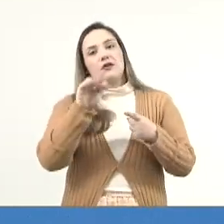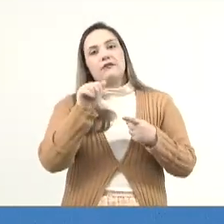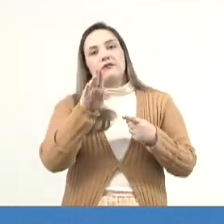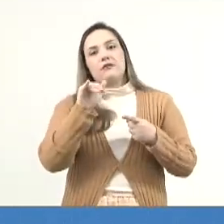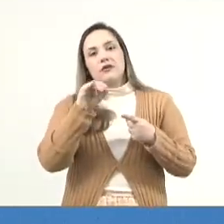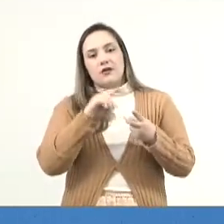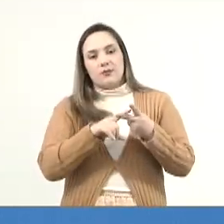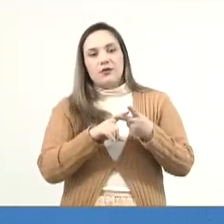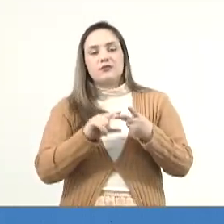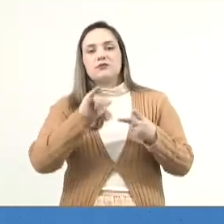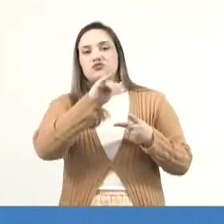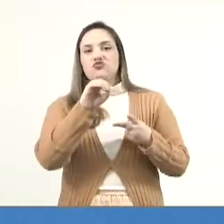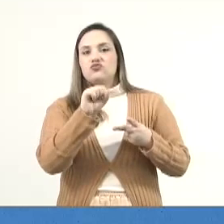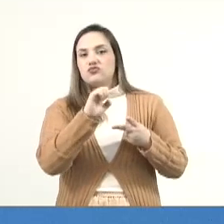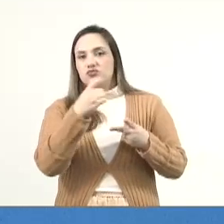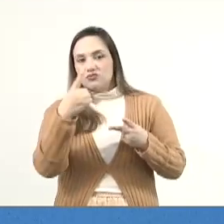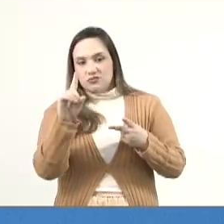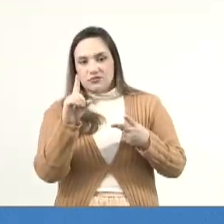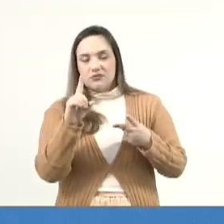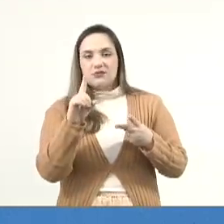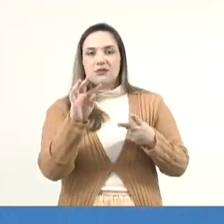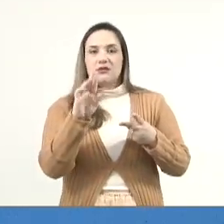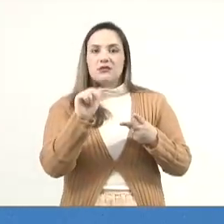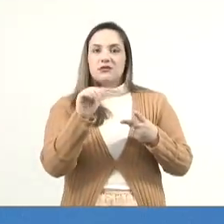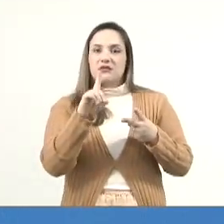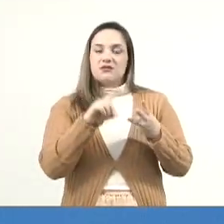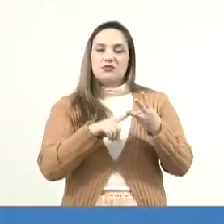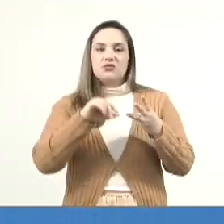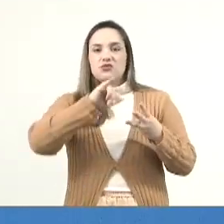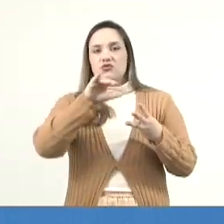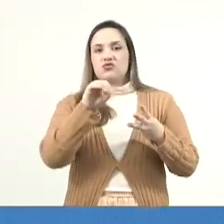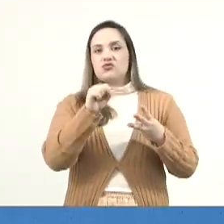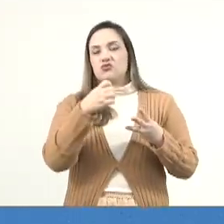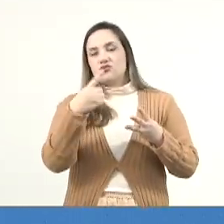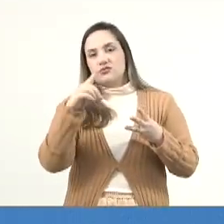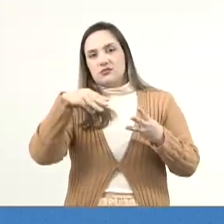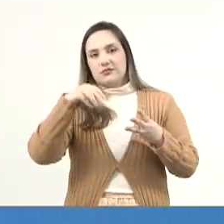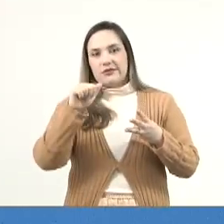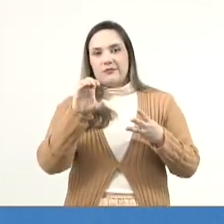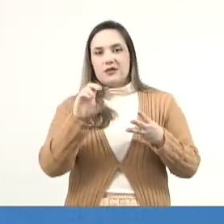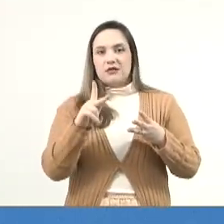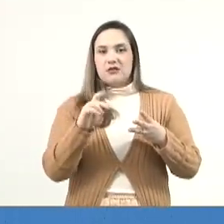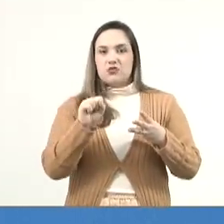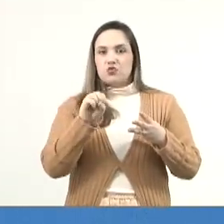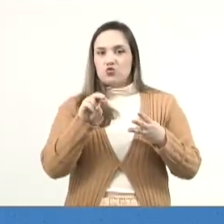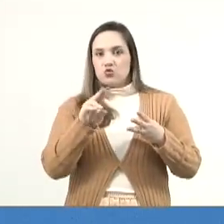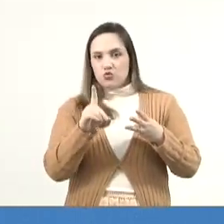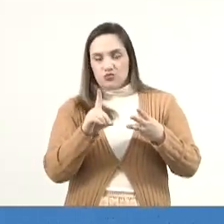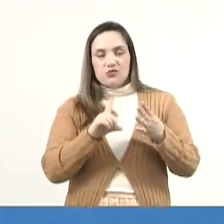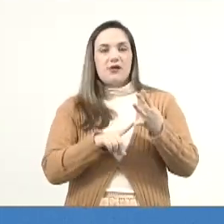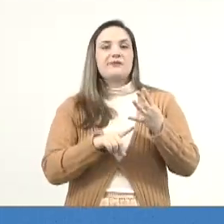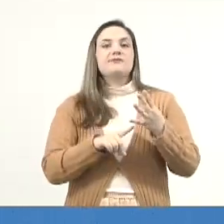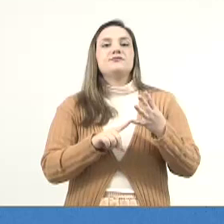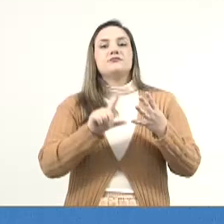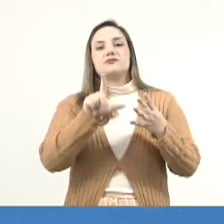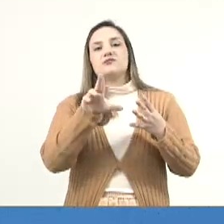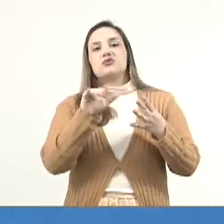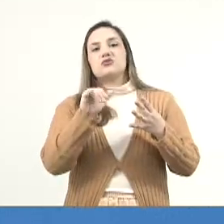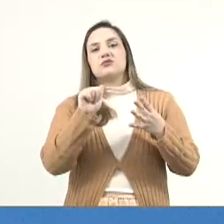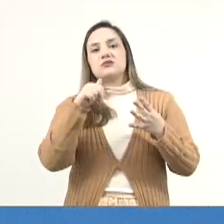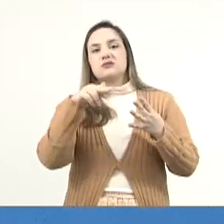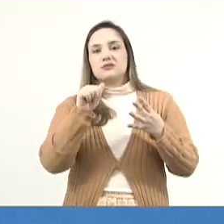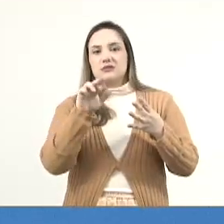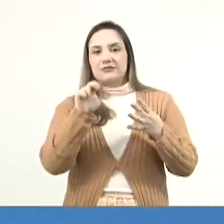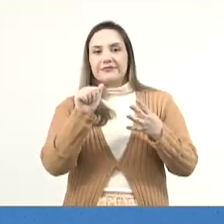José belga assade José Marcos Max Júnior José Roberto Rodrigues da Rosa Luciana do Amaral